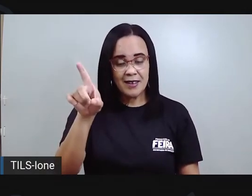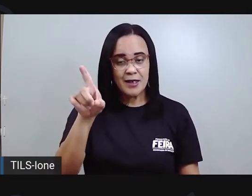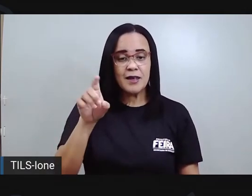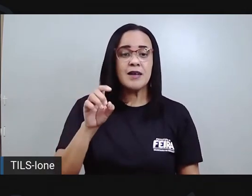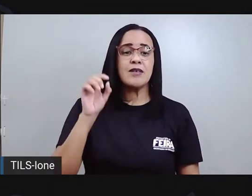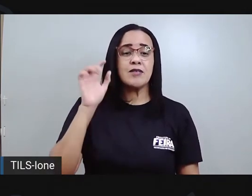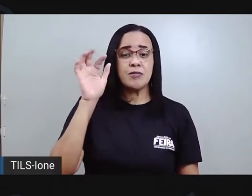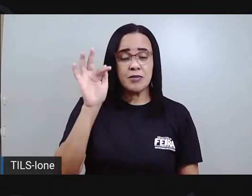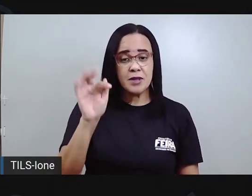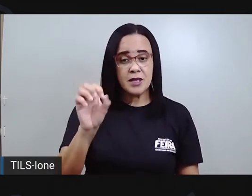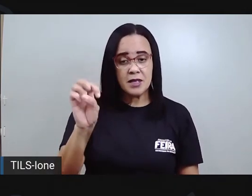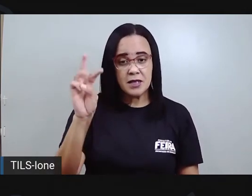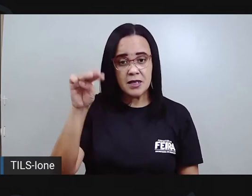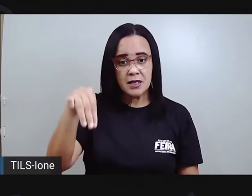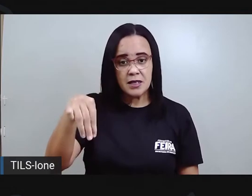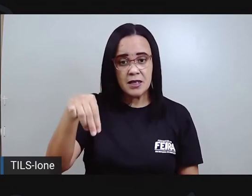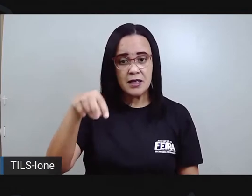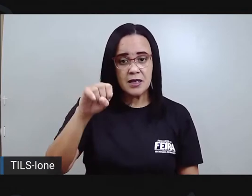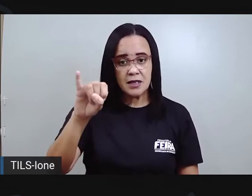mi,